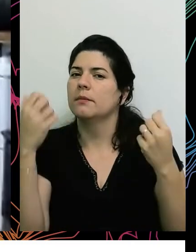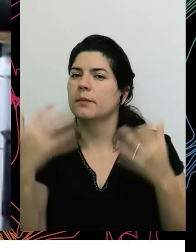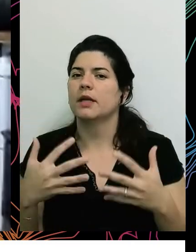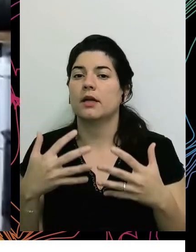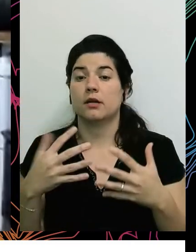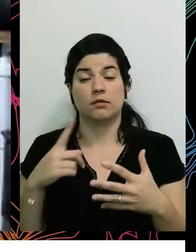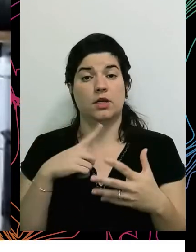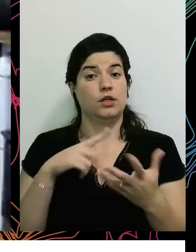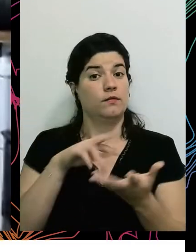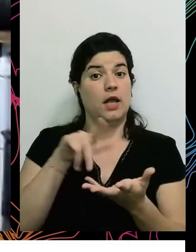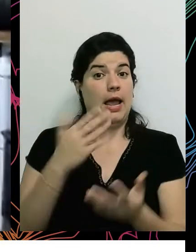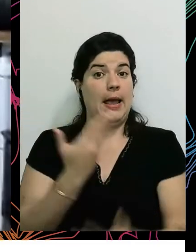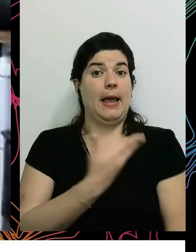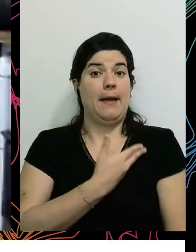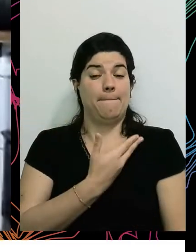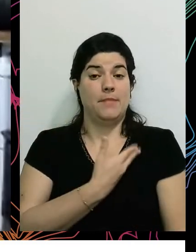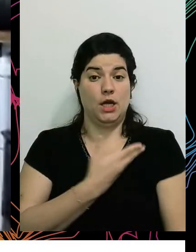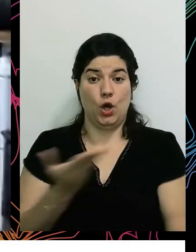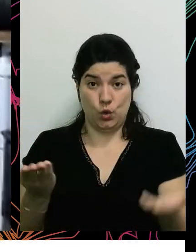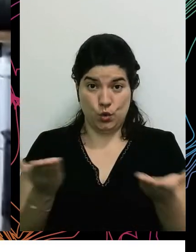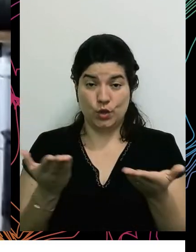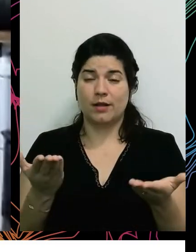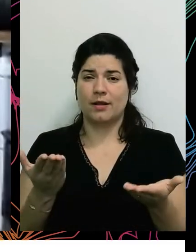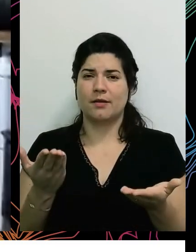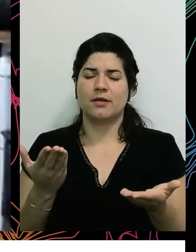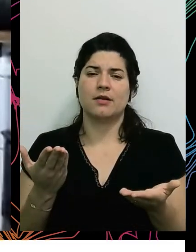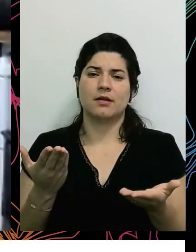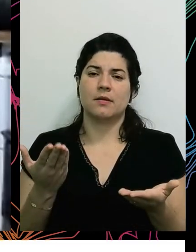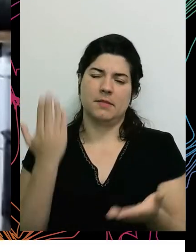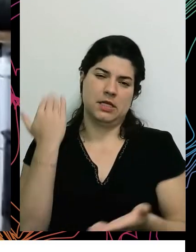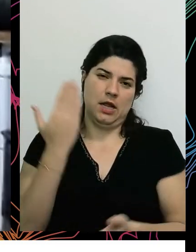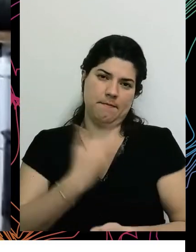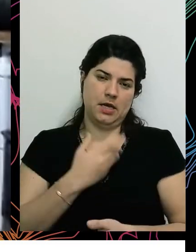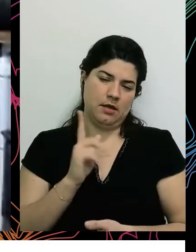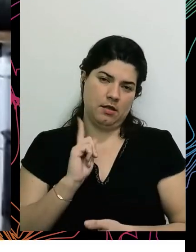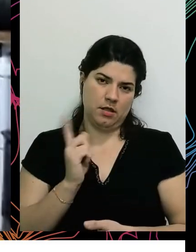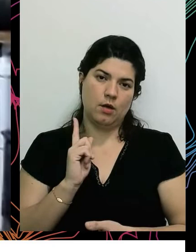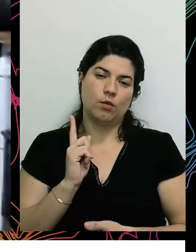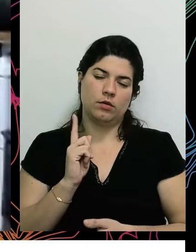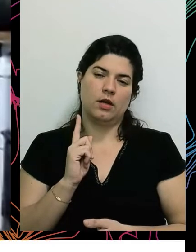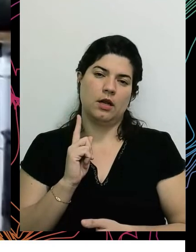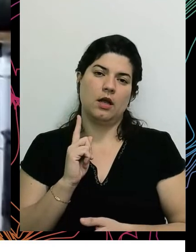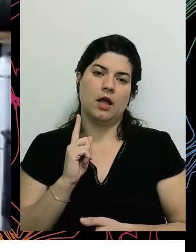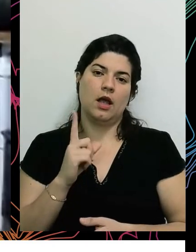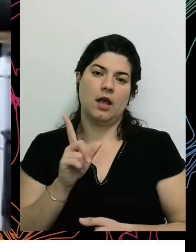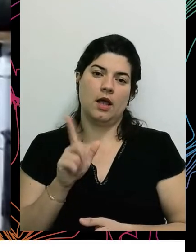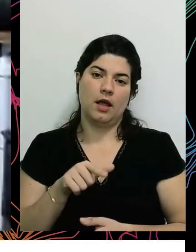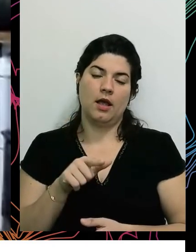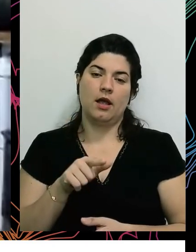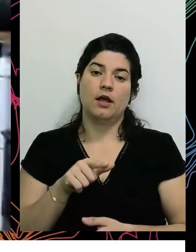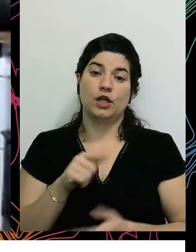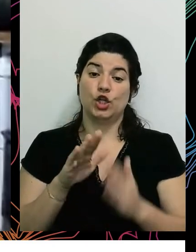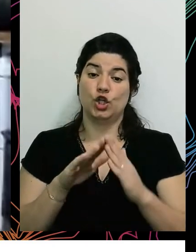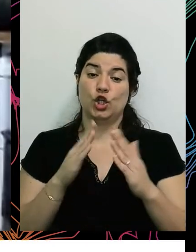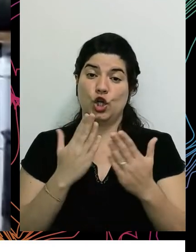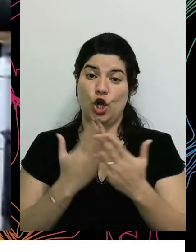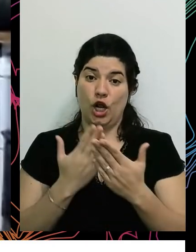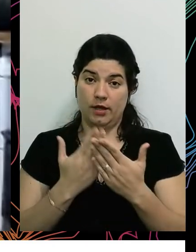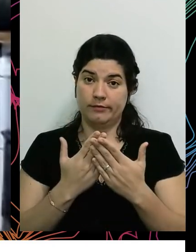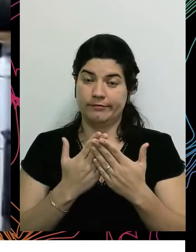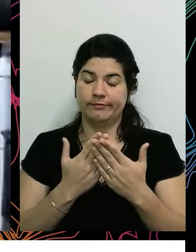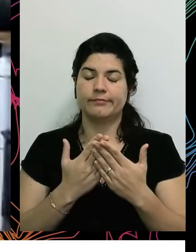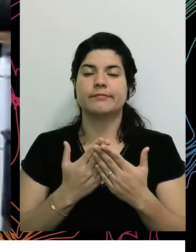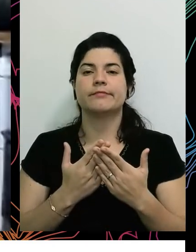várias amigas que hoje em dia não eram minhas amigas na época de EFON, na época de escola,